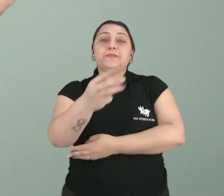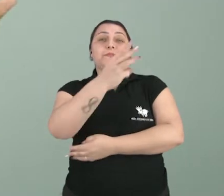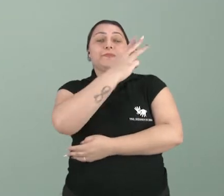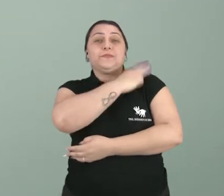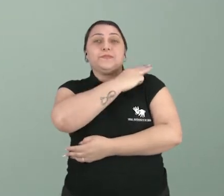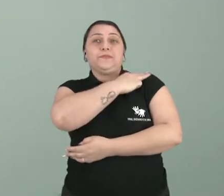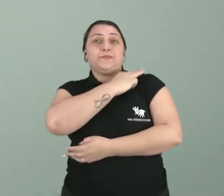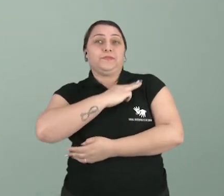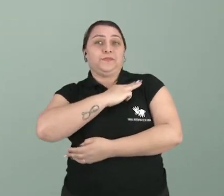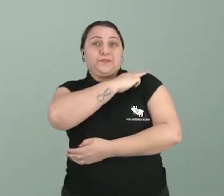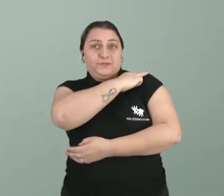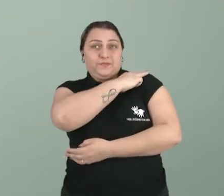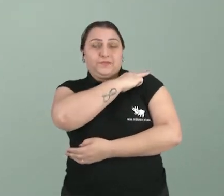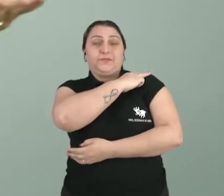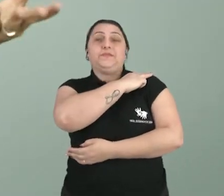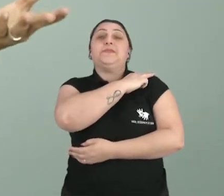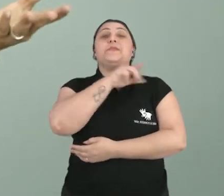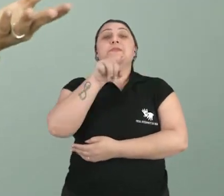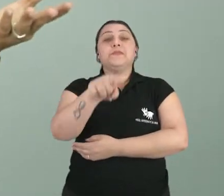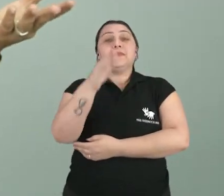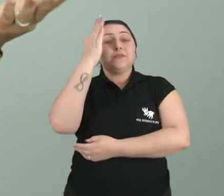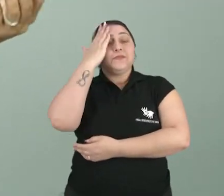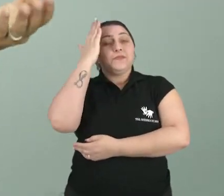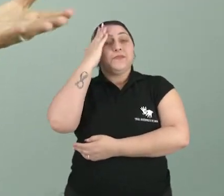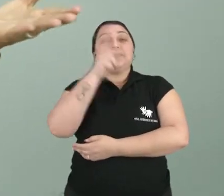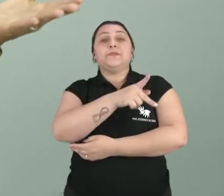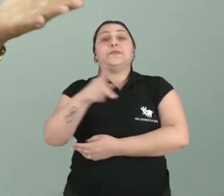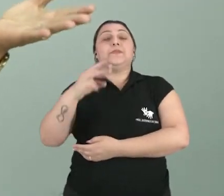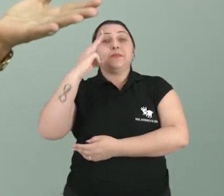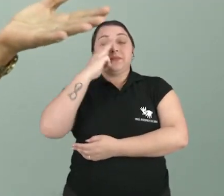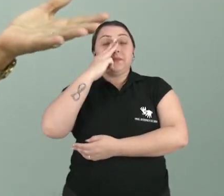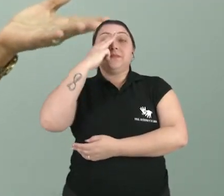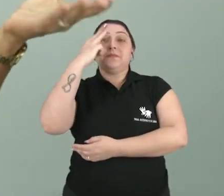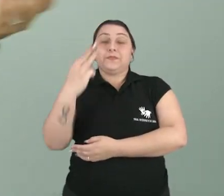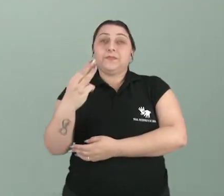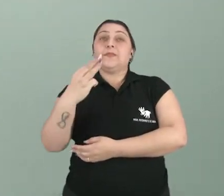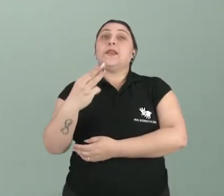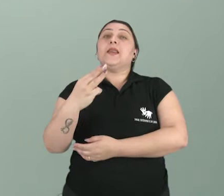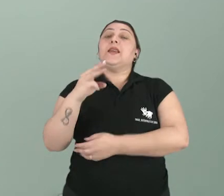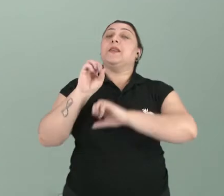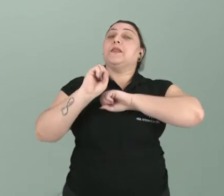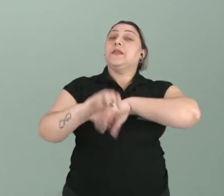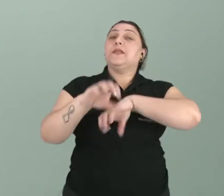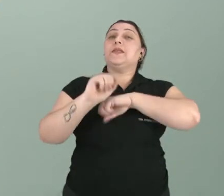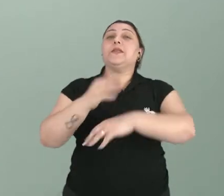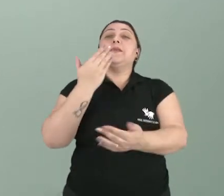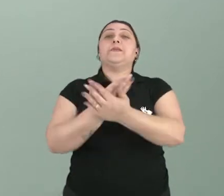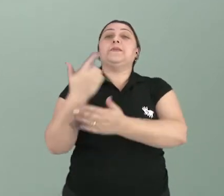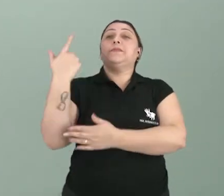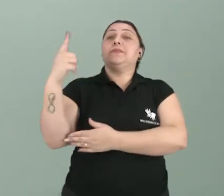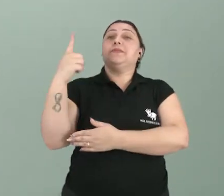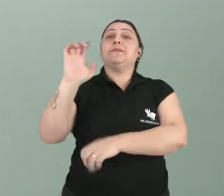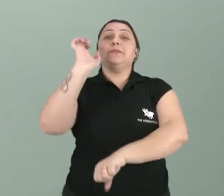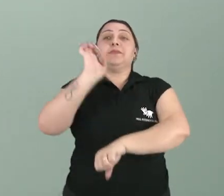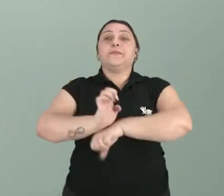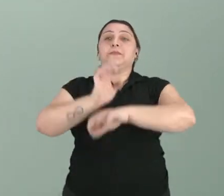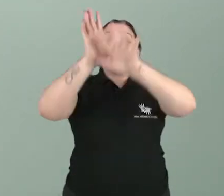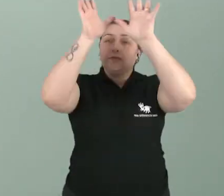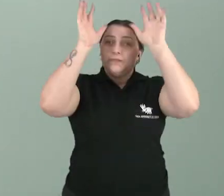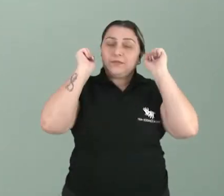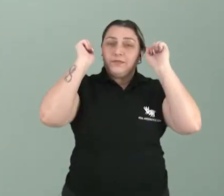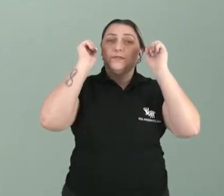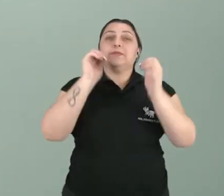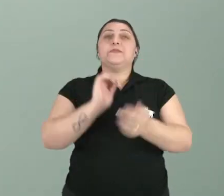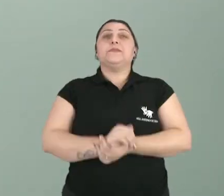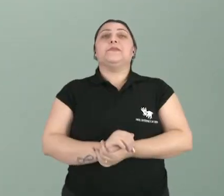terceira série do ensino médio. Como vocês sabem, eu sou a professora Miriam Lira e ministro aulas de geografia na rede estadual do estado do